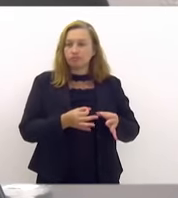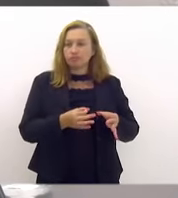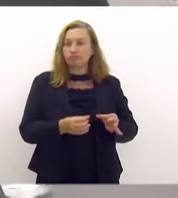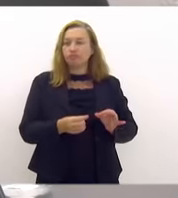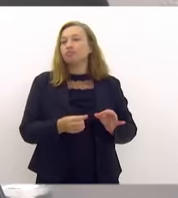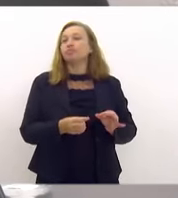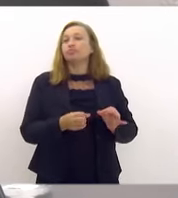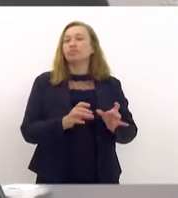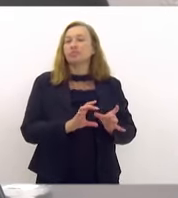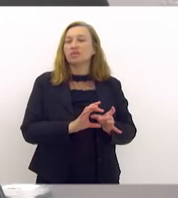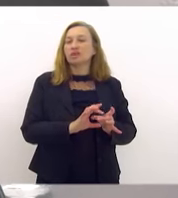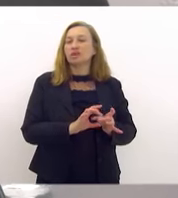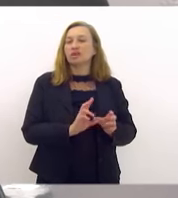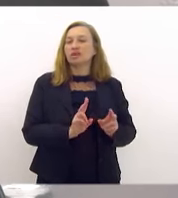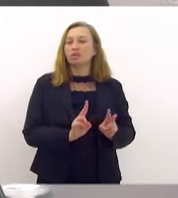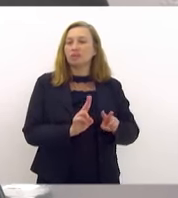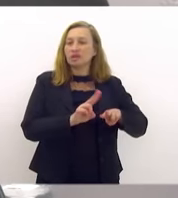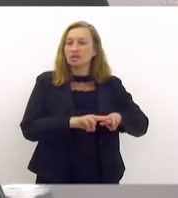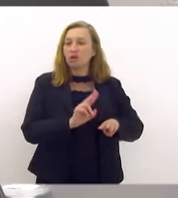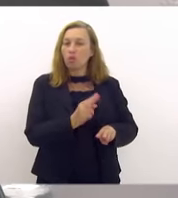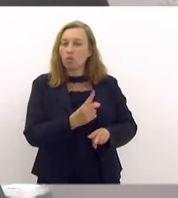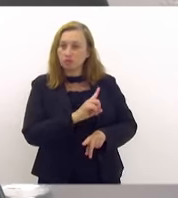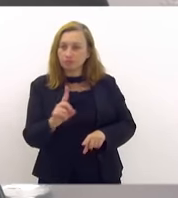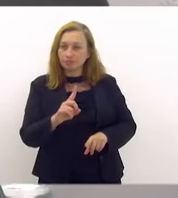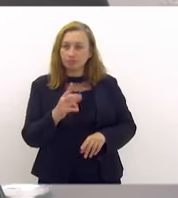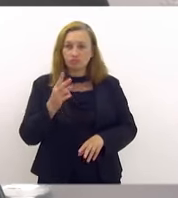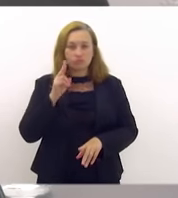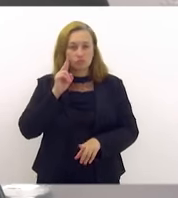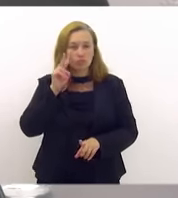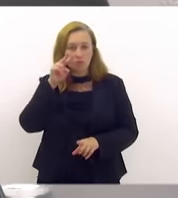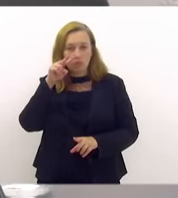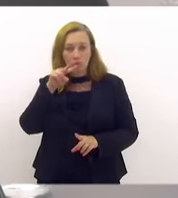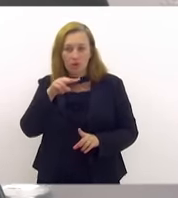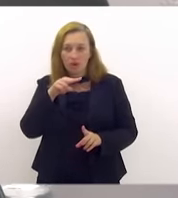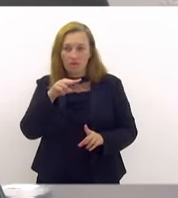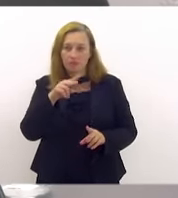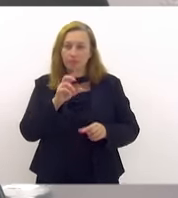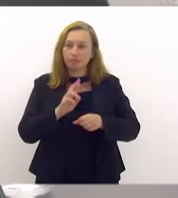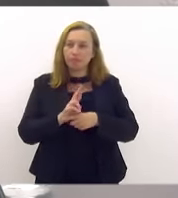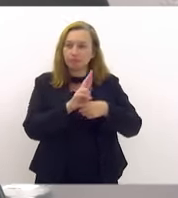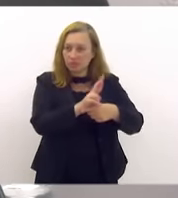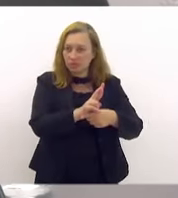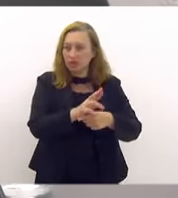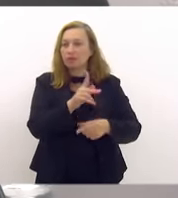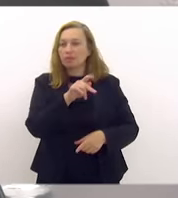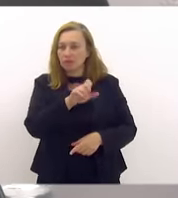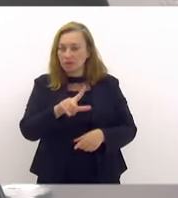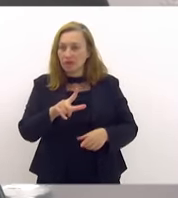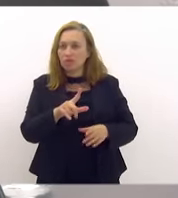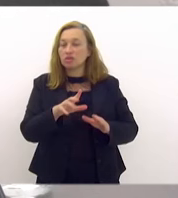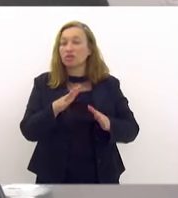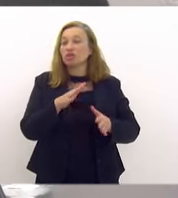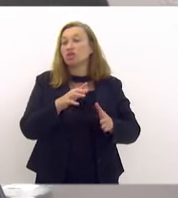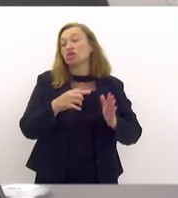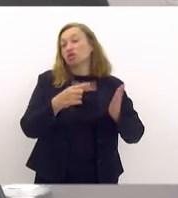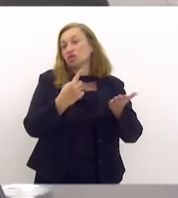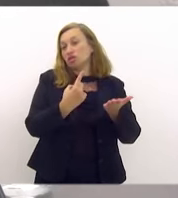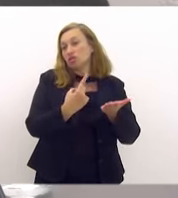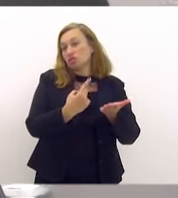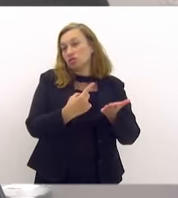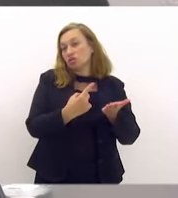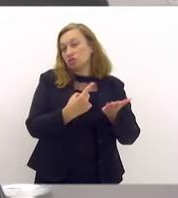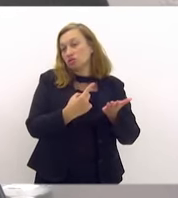absolvição eh o olhar do promotor de investigação Penal de acordo com a doutrina especializado em processo